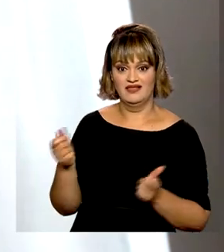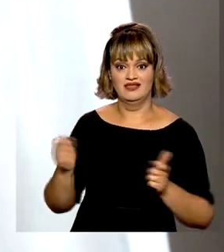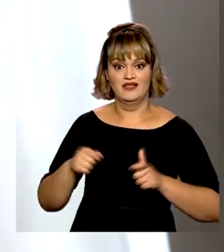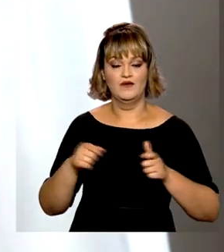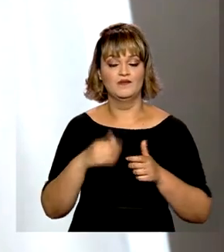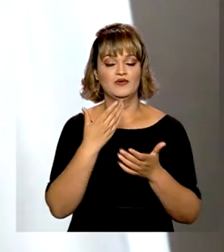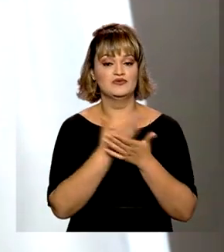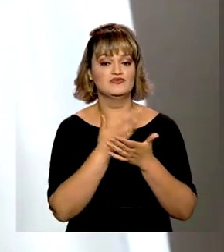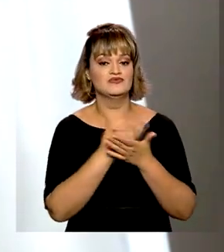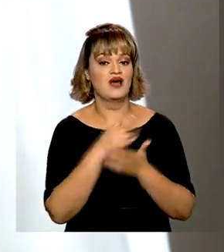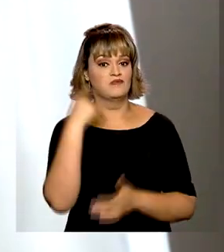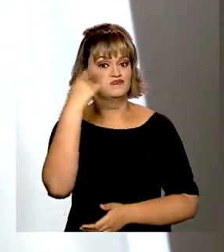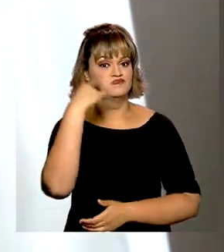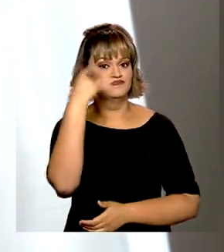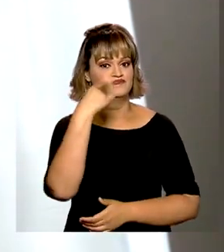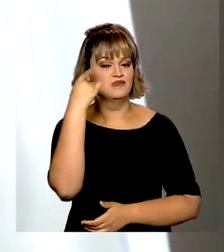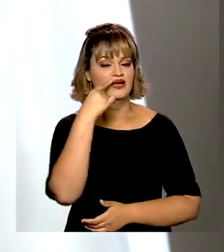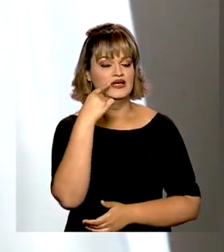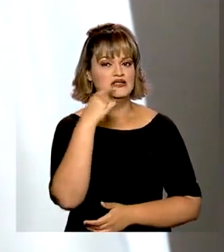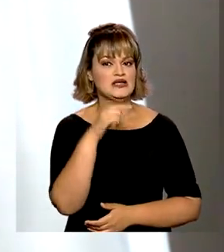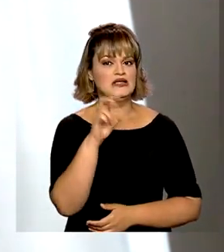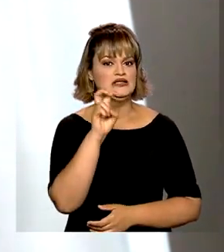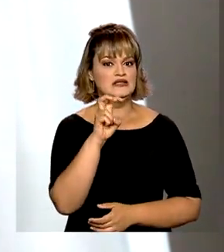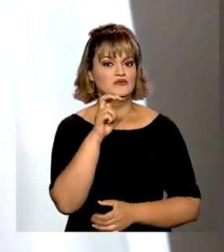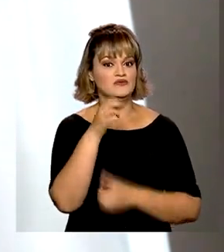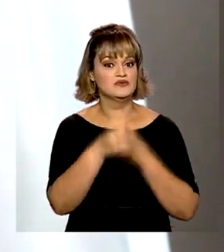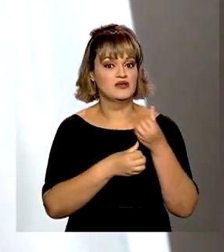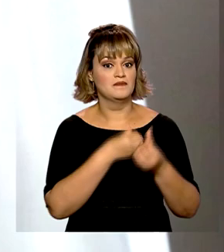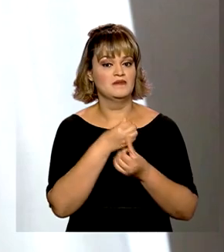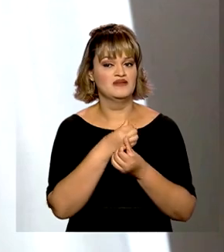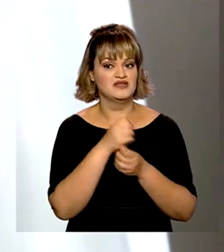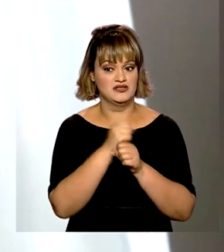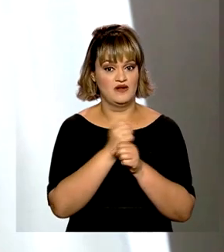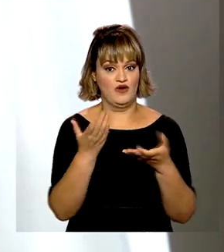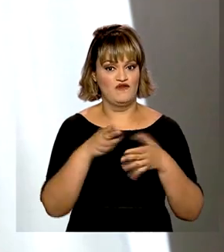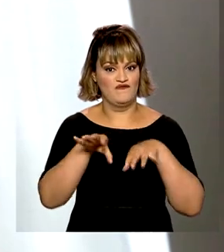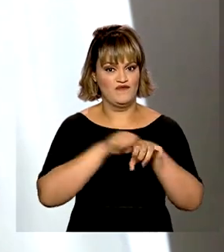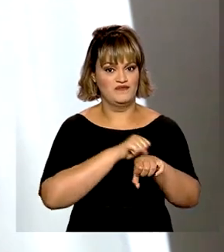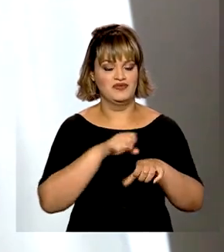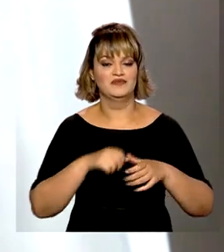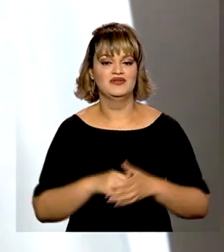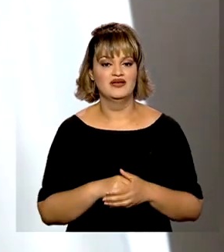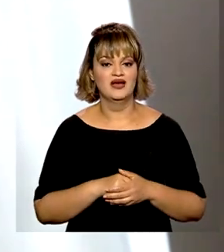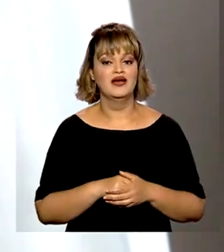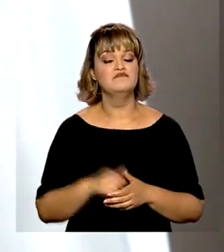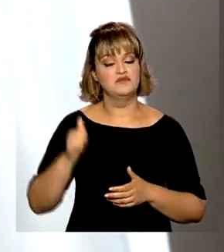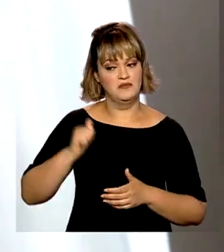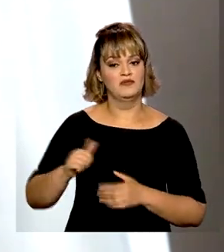Eu curto ela Faculdade de Direito que já estou no quinto ano e se não eu como mas foi graças ao ProUni